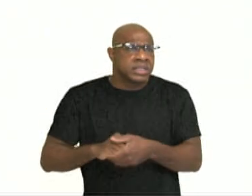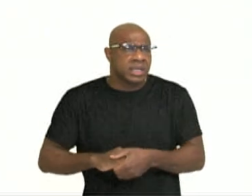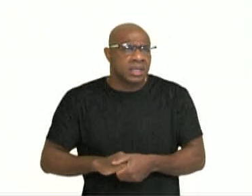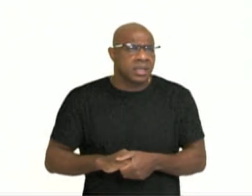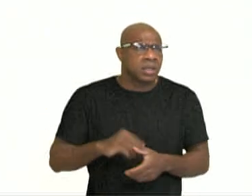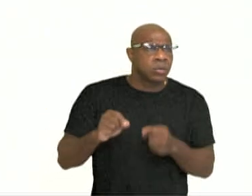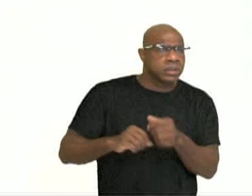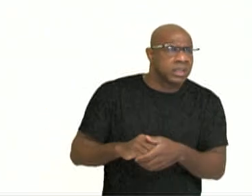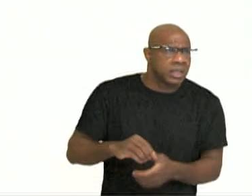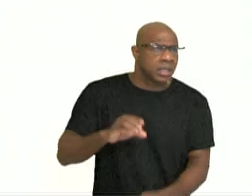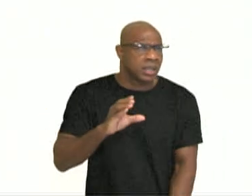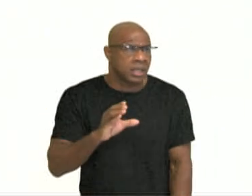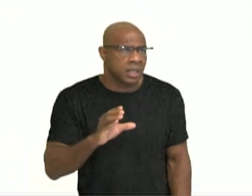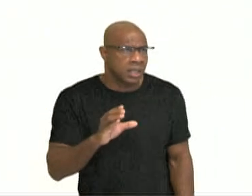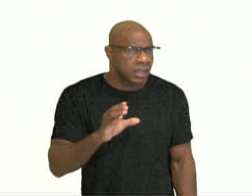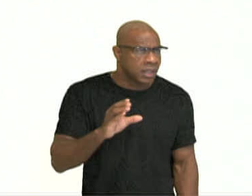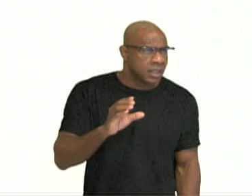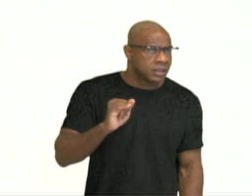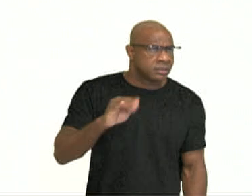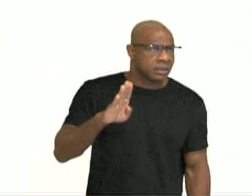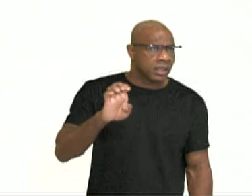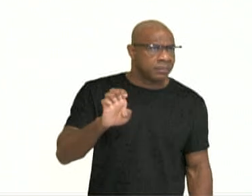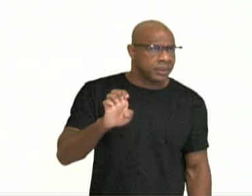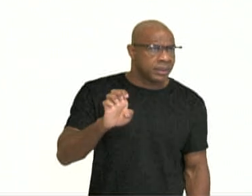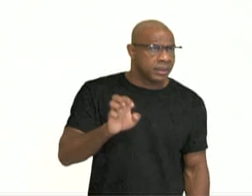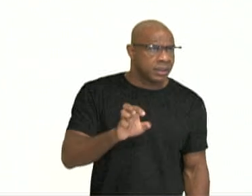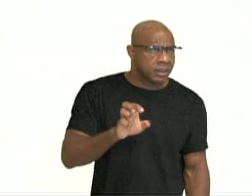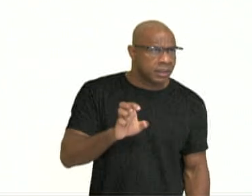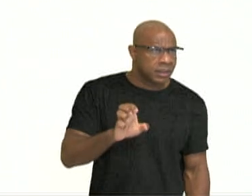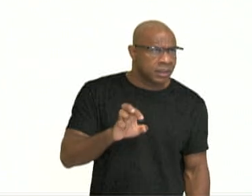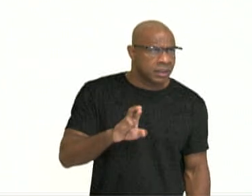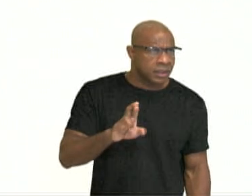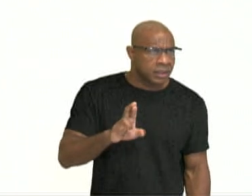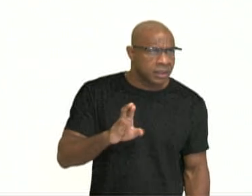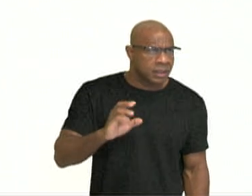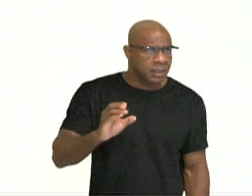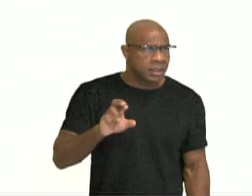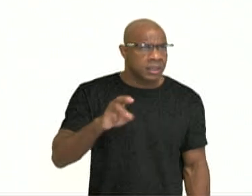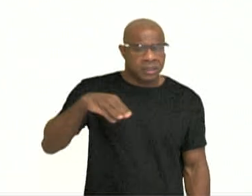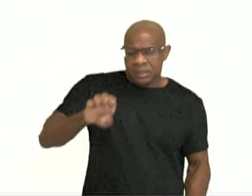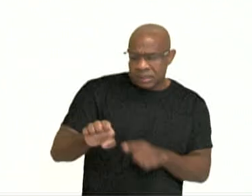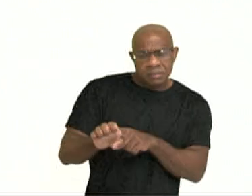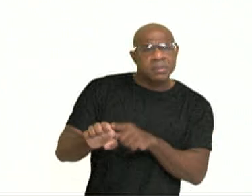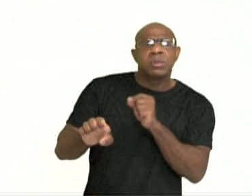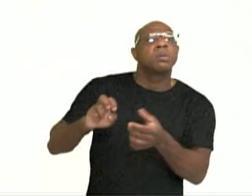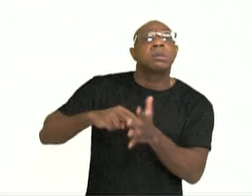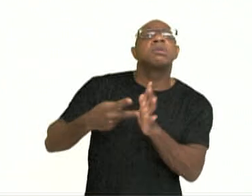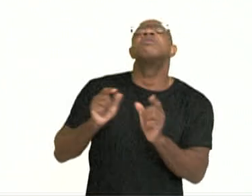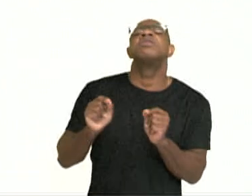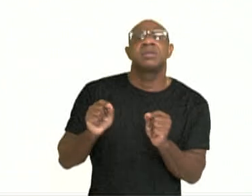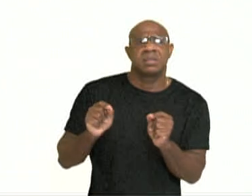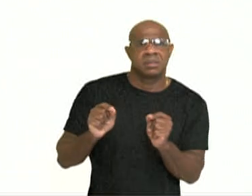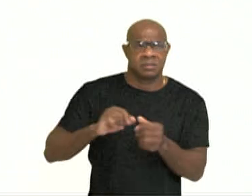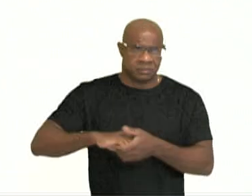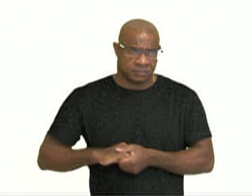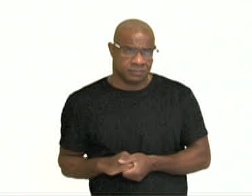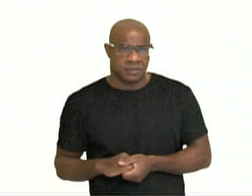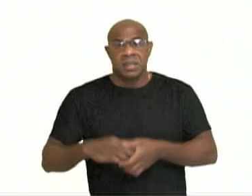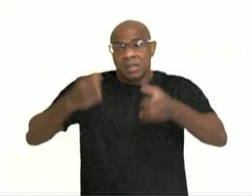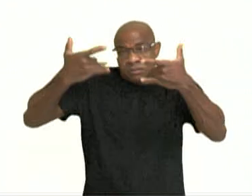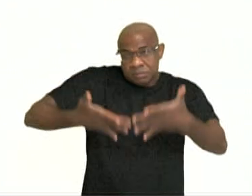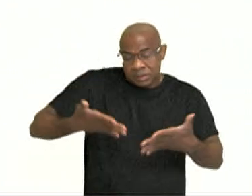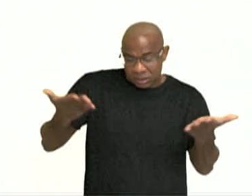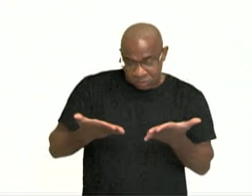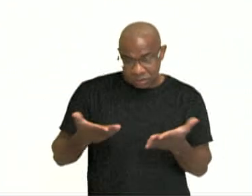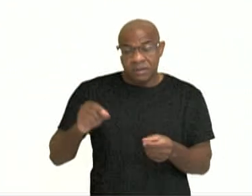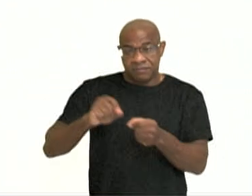em língua portuguesa, é assim que se escreve. Então, aqui, ó, quais são as implicações? O que eu tenho que responder sobre isso? Faz